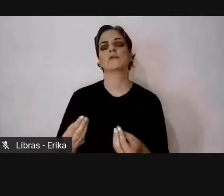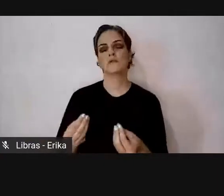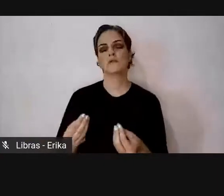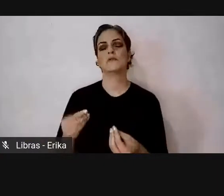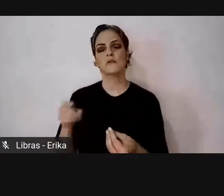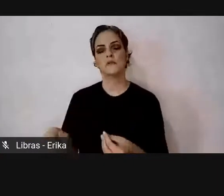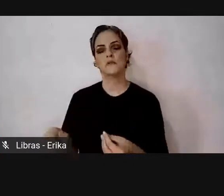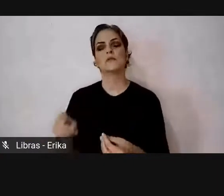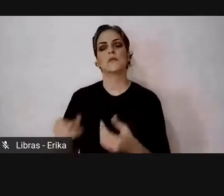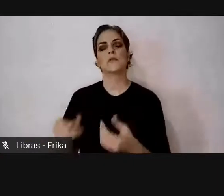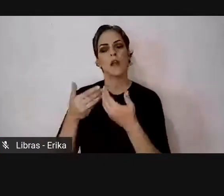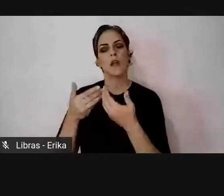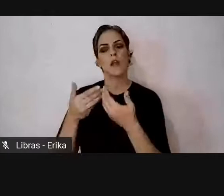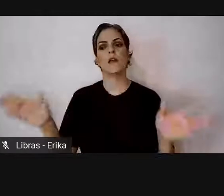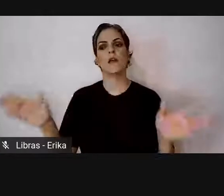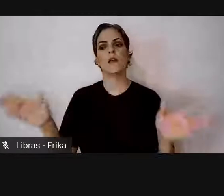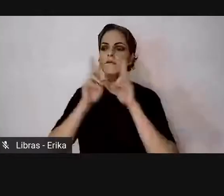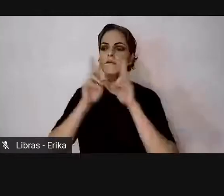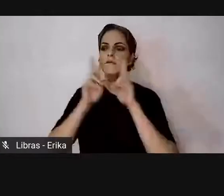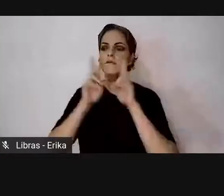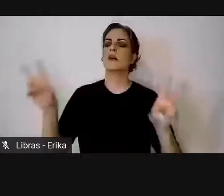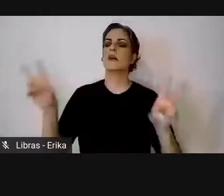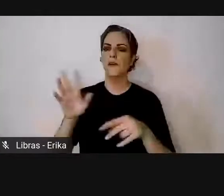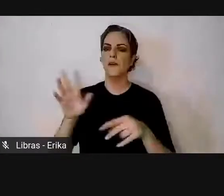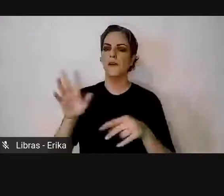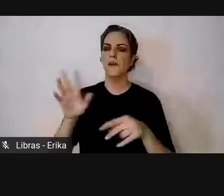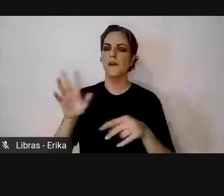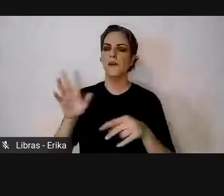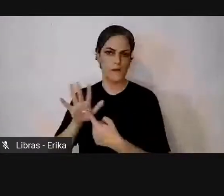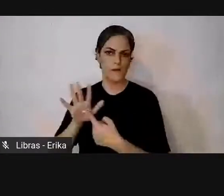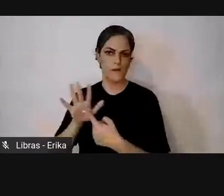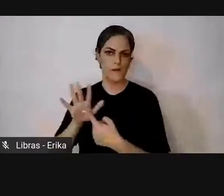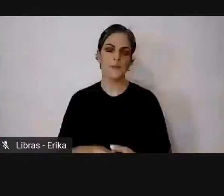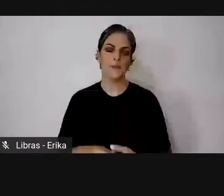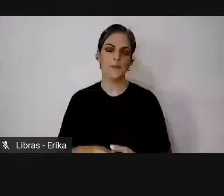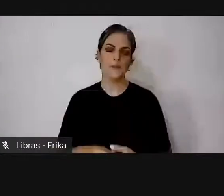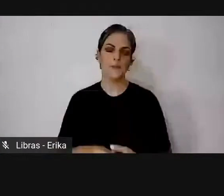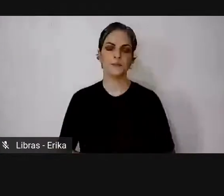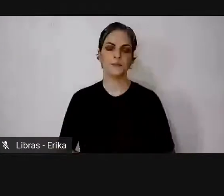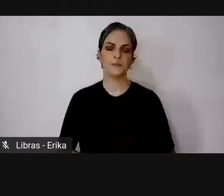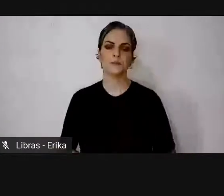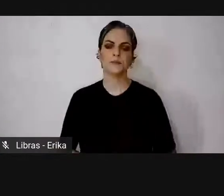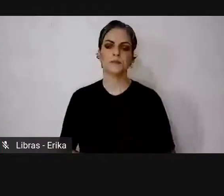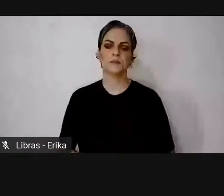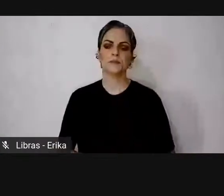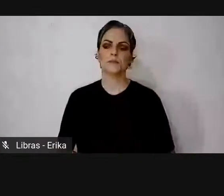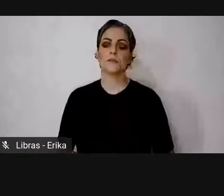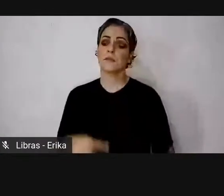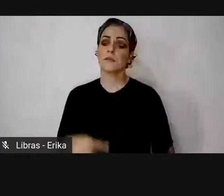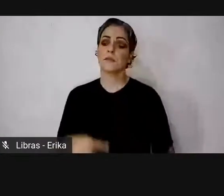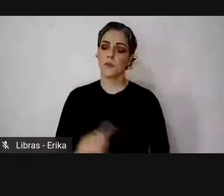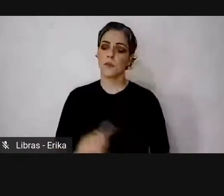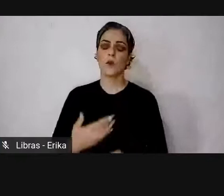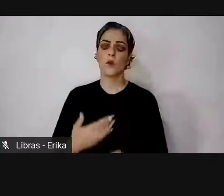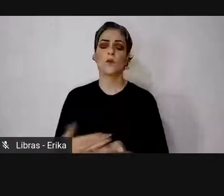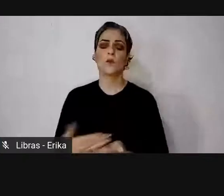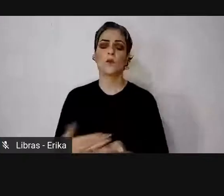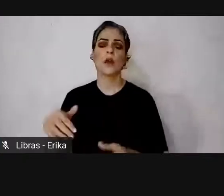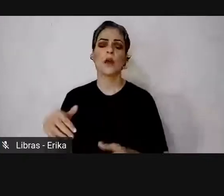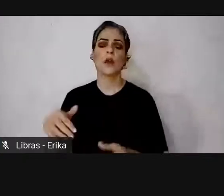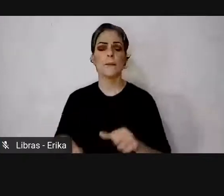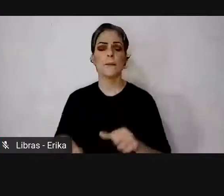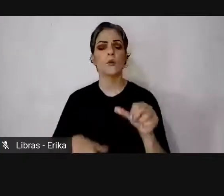nós começamos a ir mudando, começamos a mudar o processo. Isso é, dado o conceito